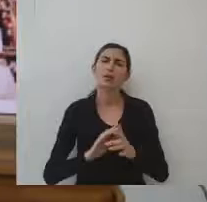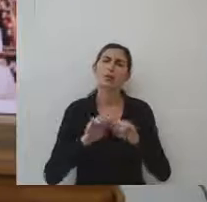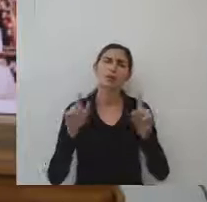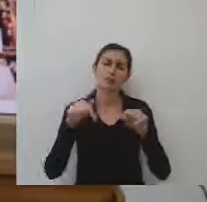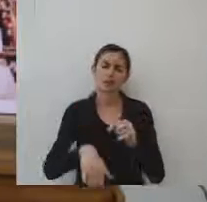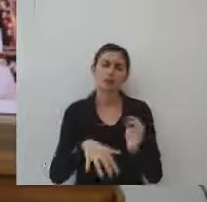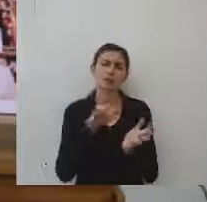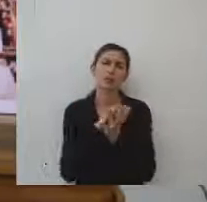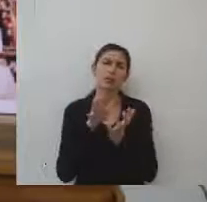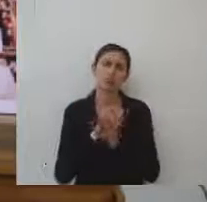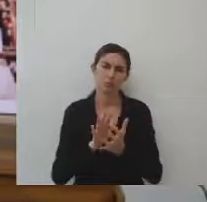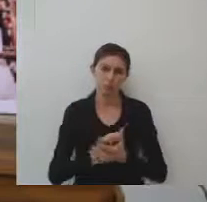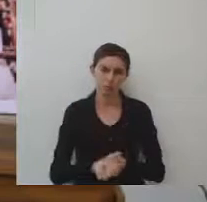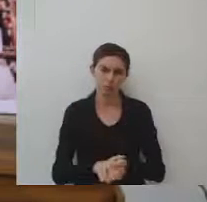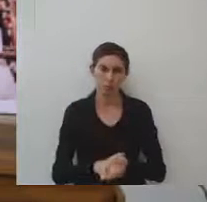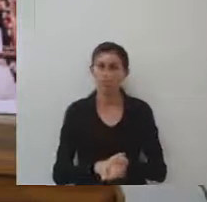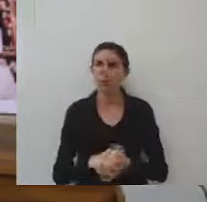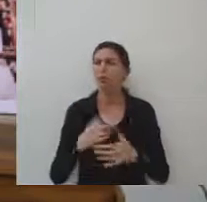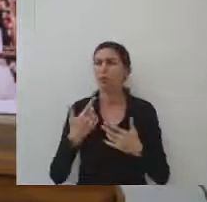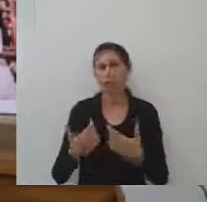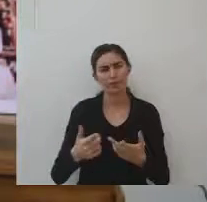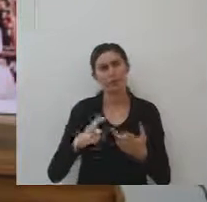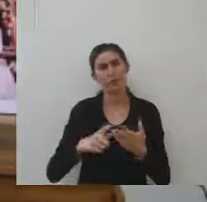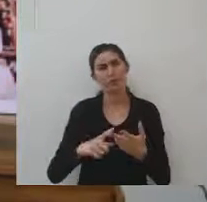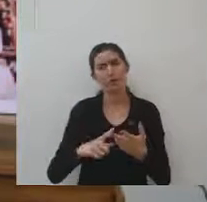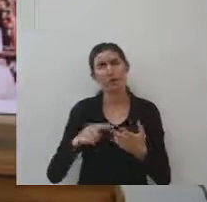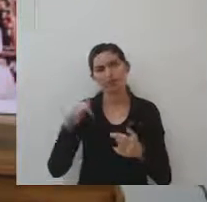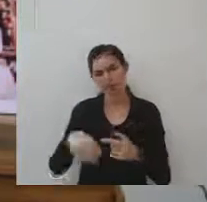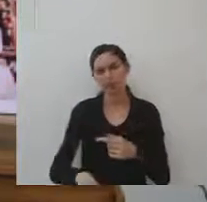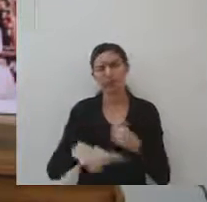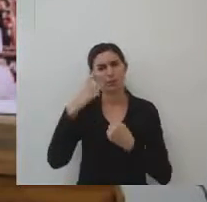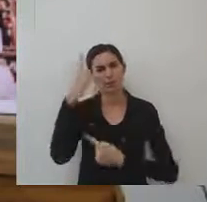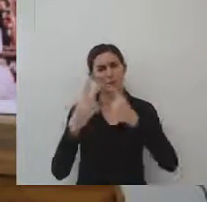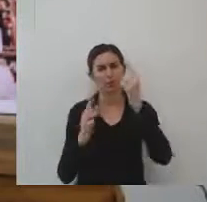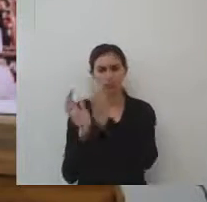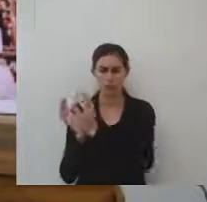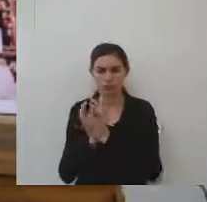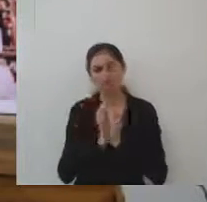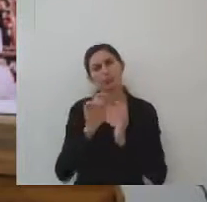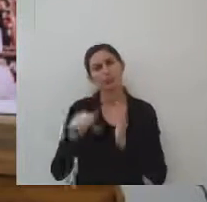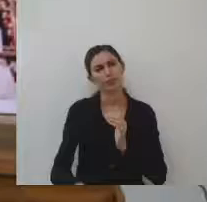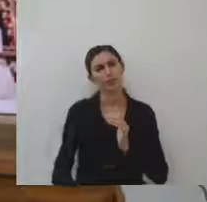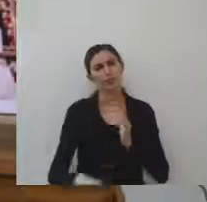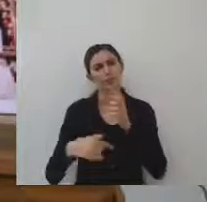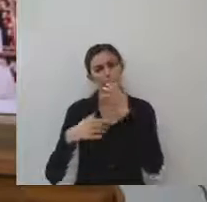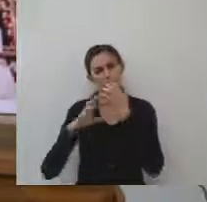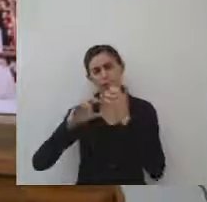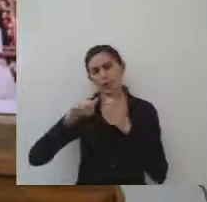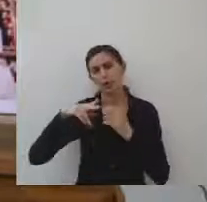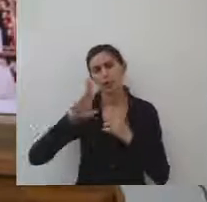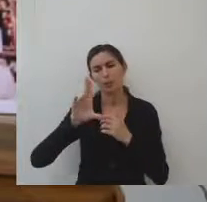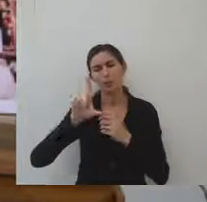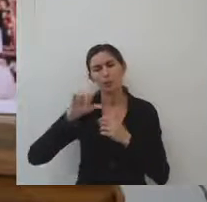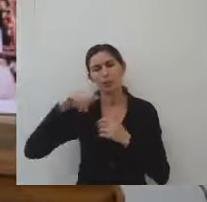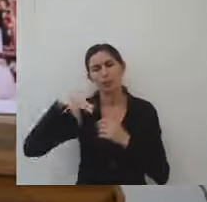de Pernambuco. As troças carnavalescas, os